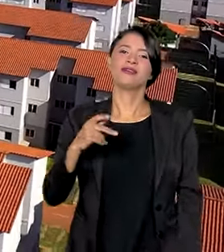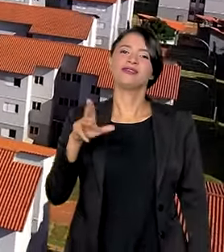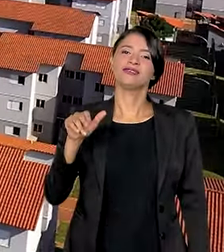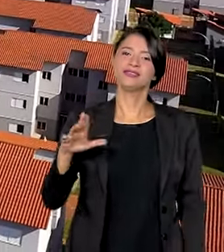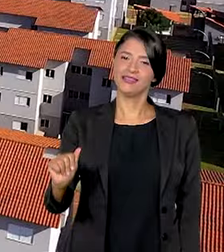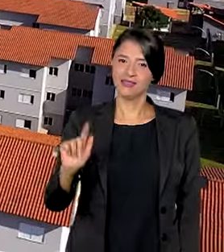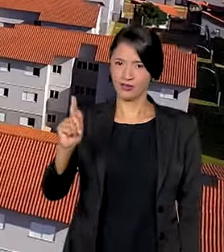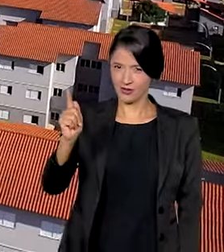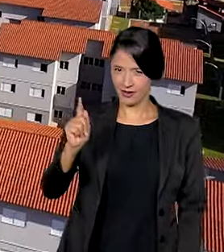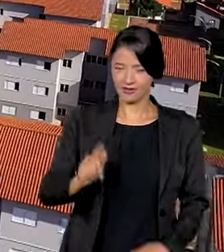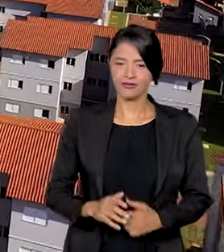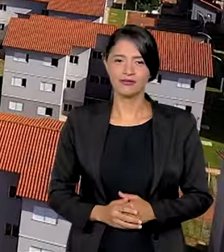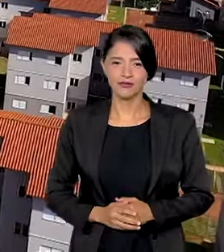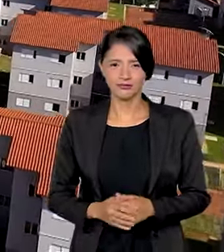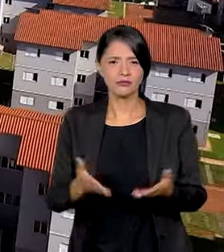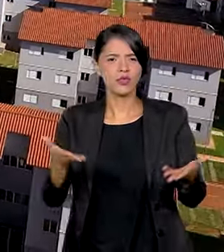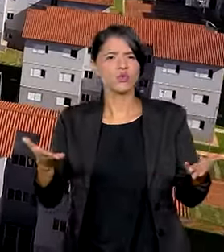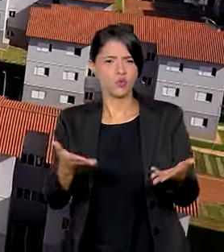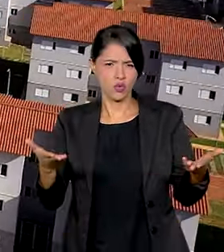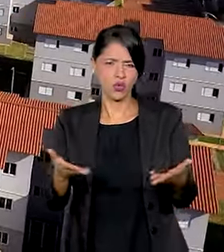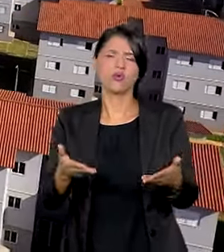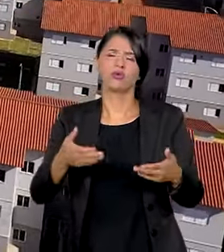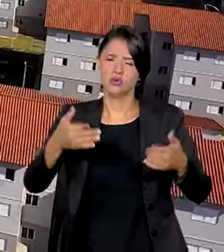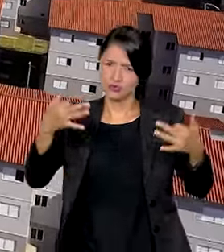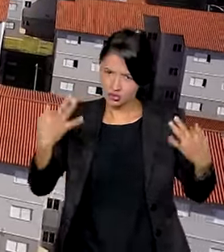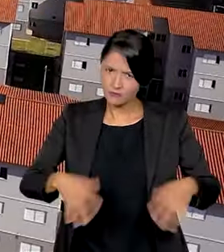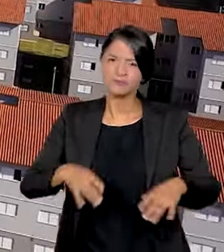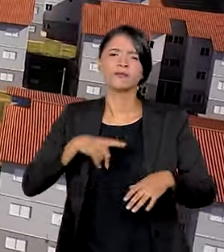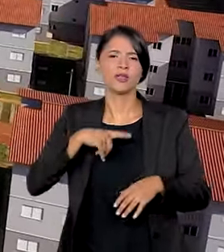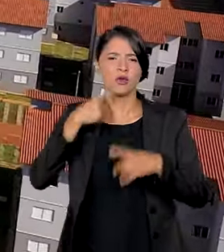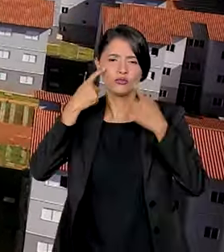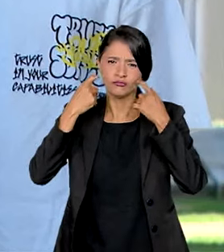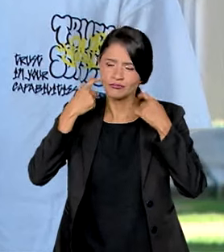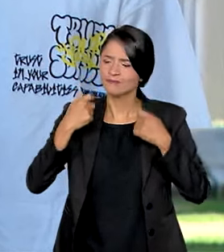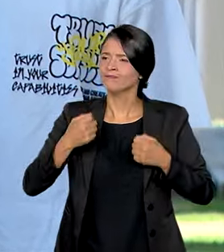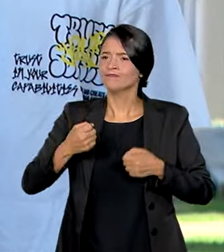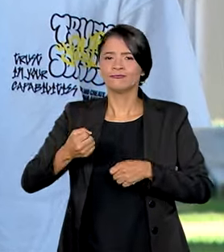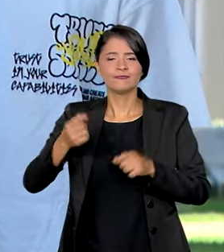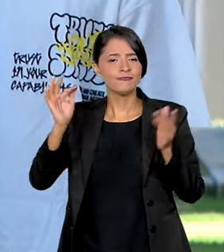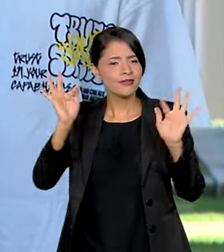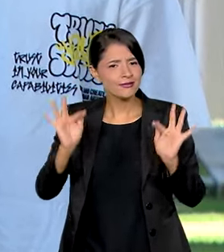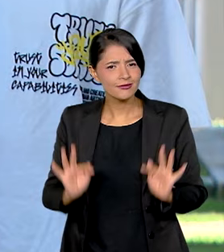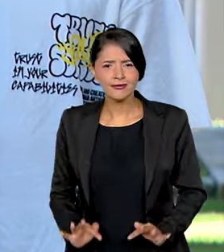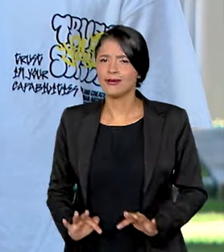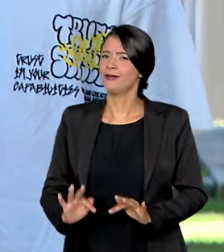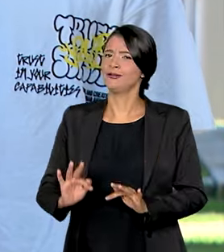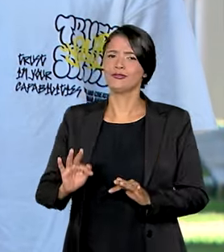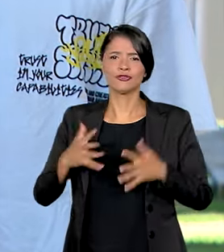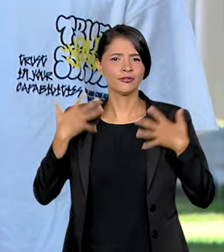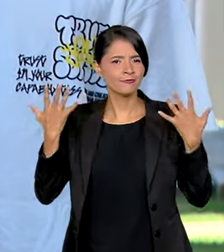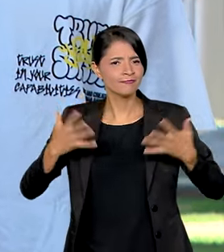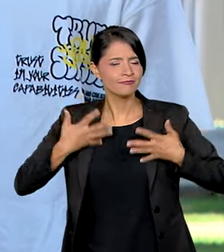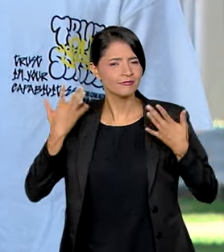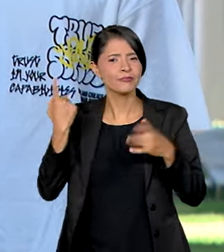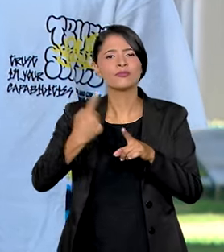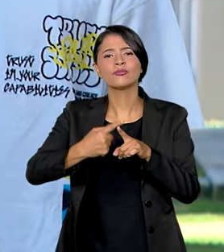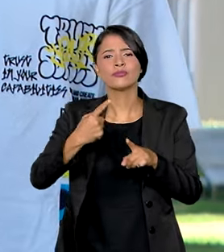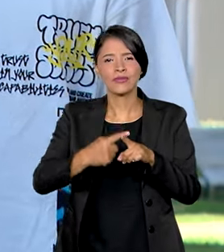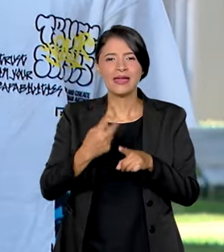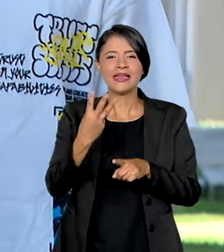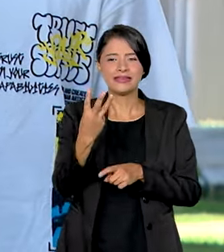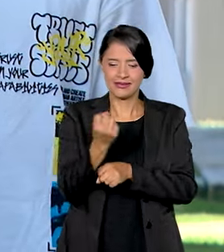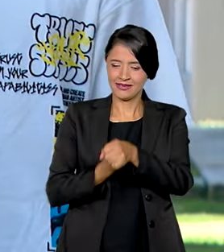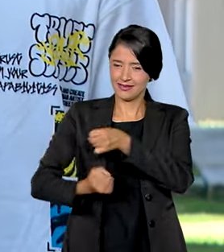de Goiânia, Goiás. Hoje eu confesso que hoje eu choro de alegria, eu choro de felicidade,